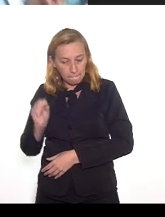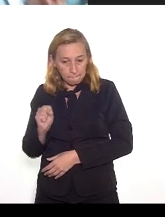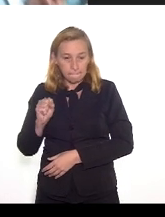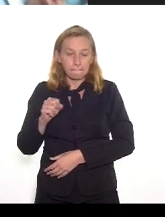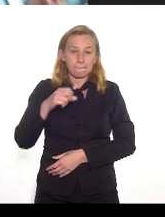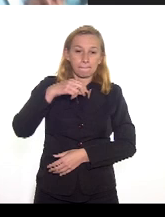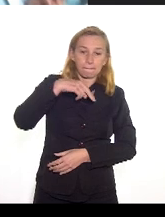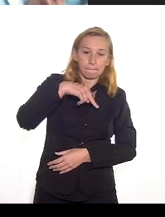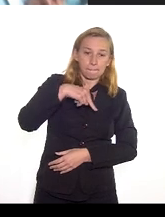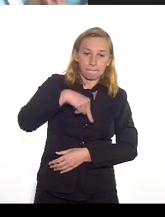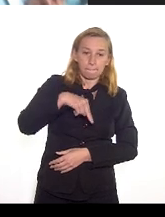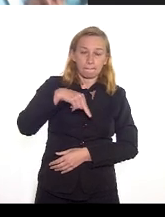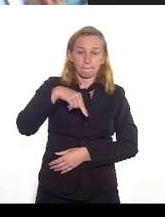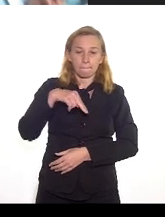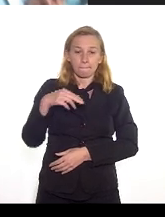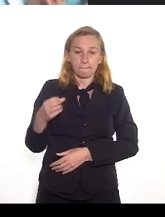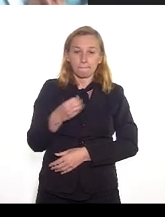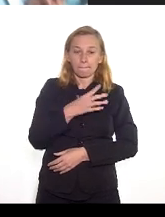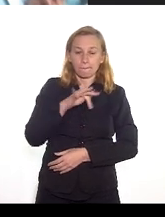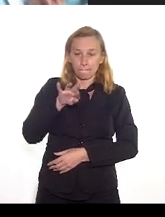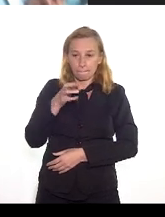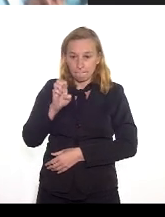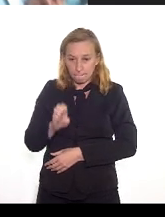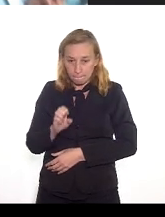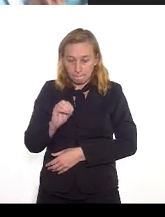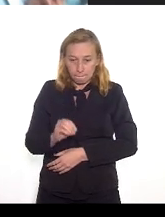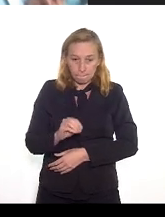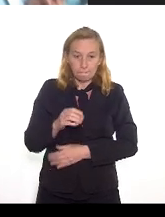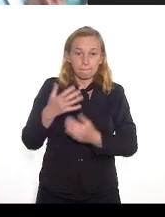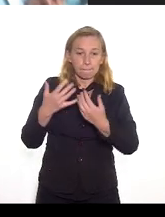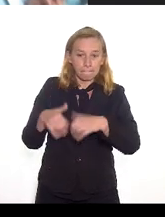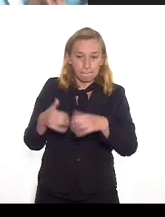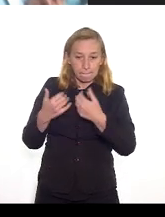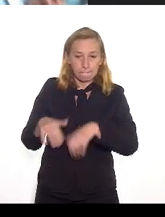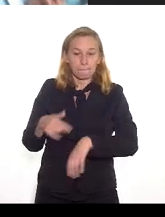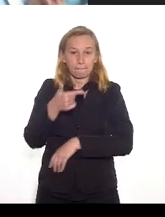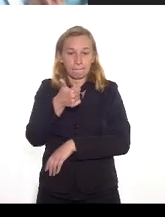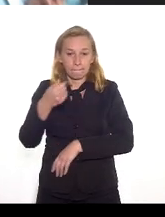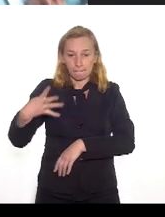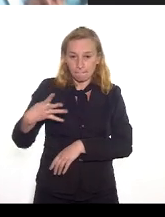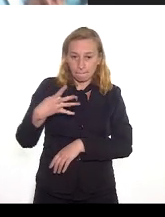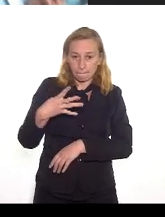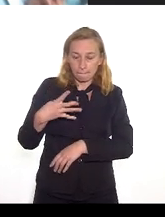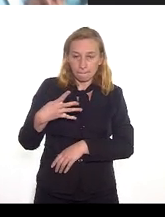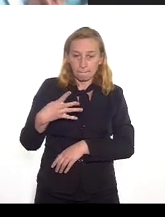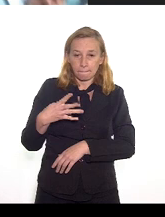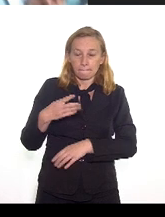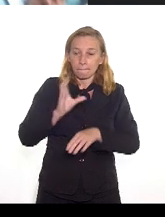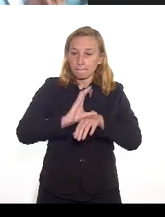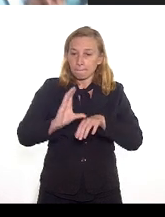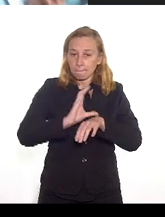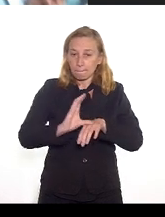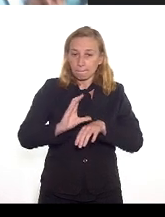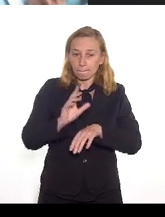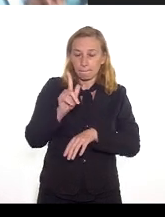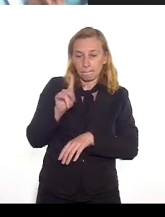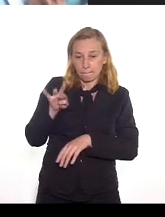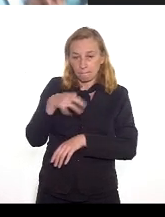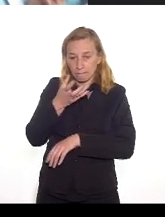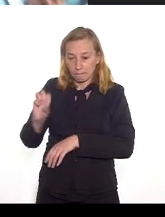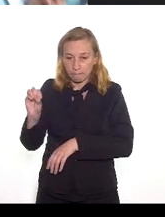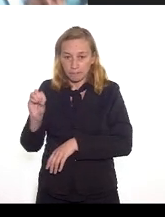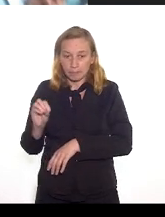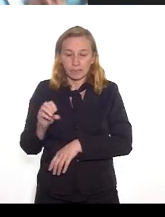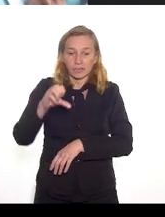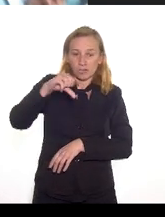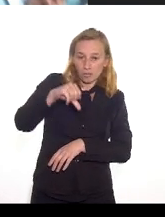Nova Iguaçu, Petrópolis e Valença. Nós temos 14 cursos de graduação, 9 programas de